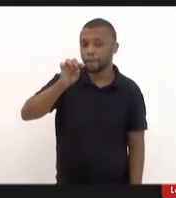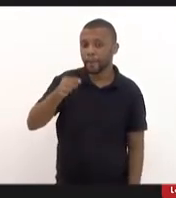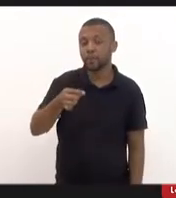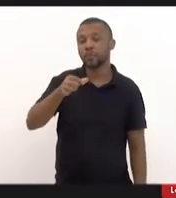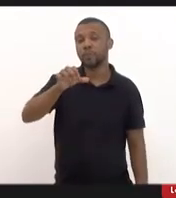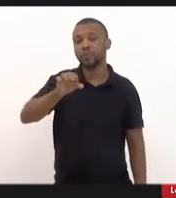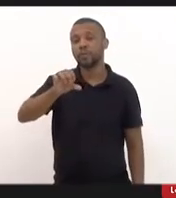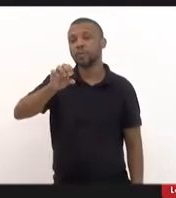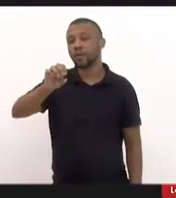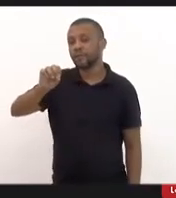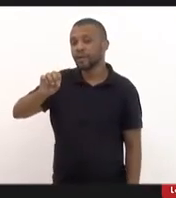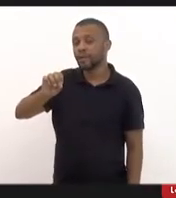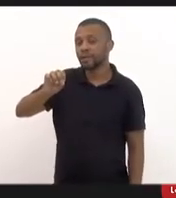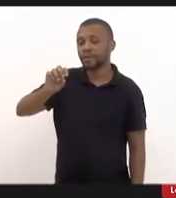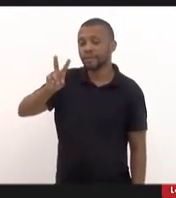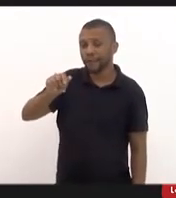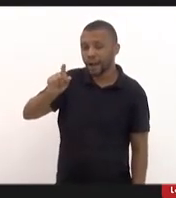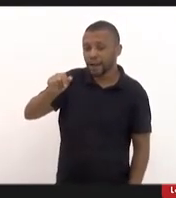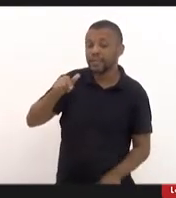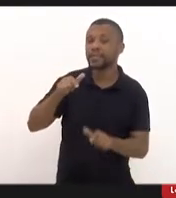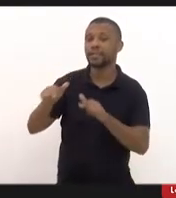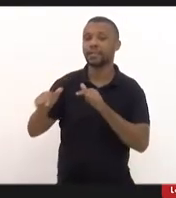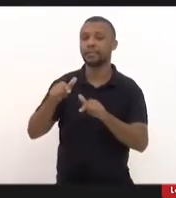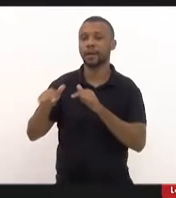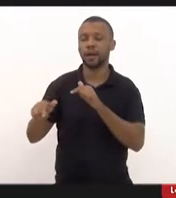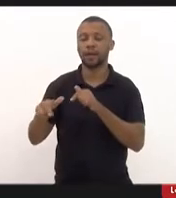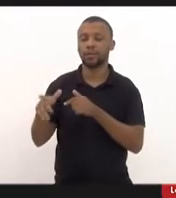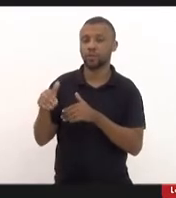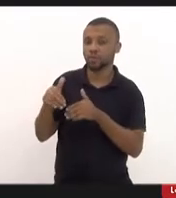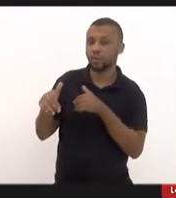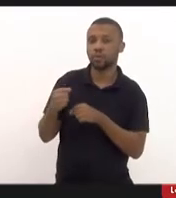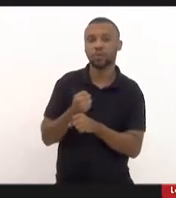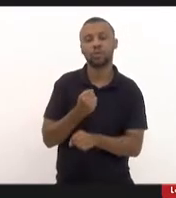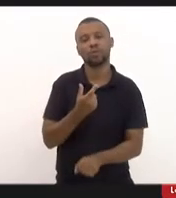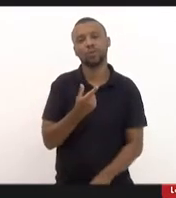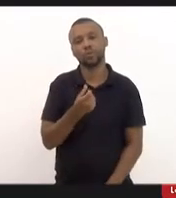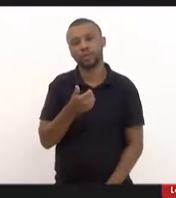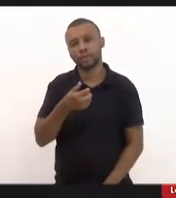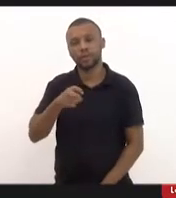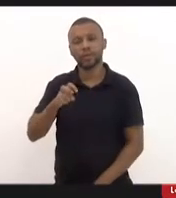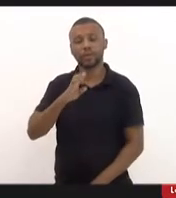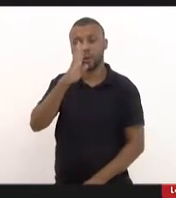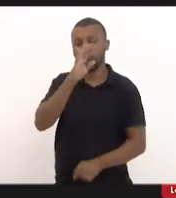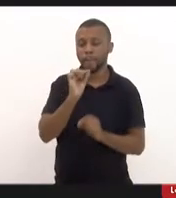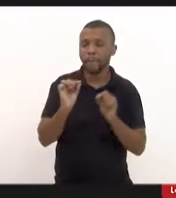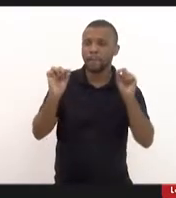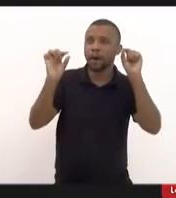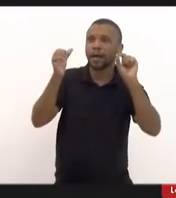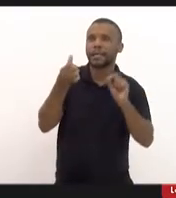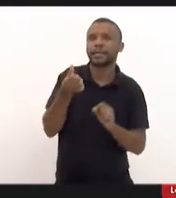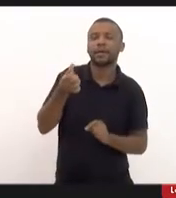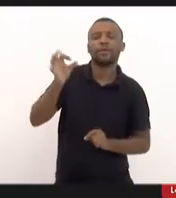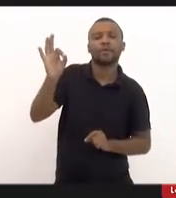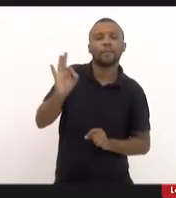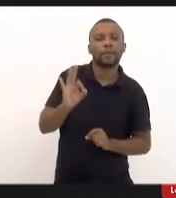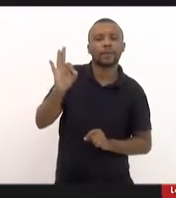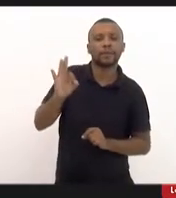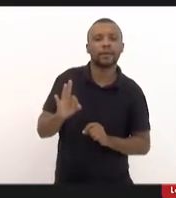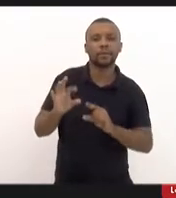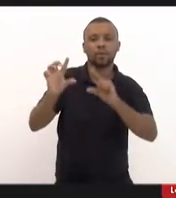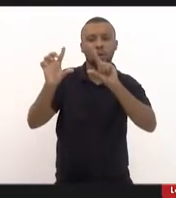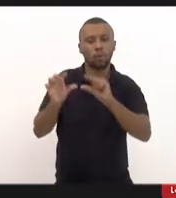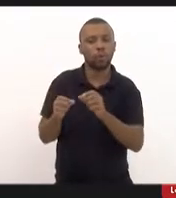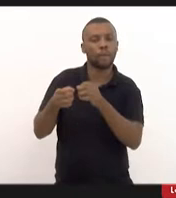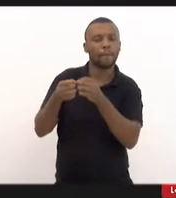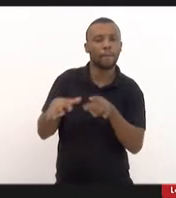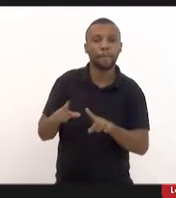né? Mergulhou a partir de 2015. O Brasil tem uma perda aí de 6%, né, que já é muito complicado, mas olha, o